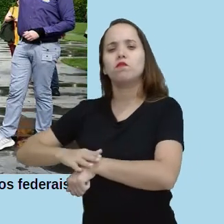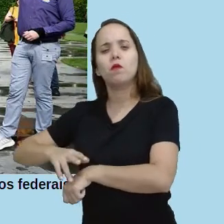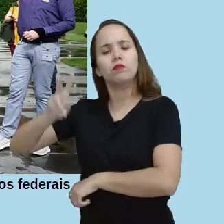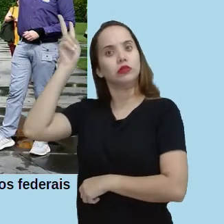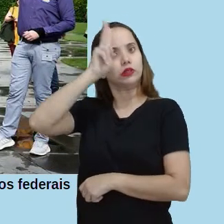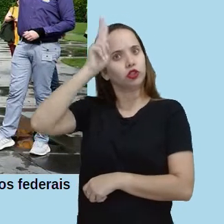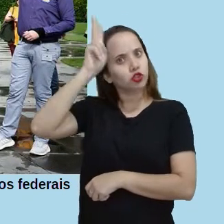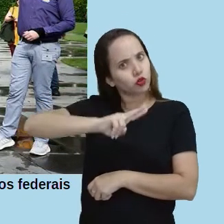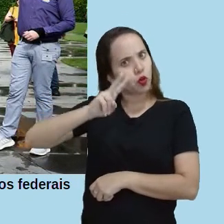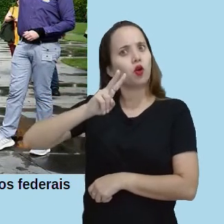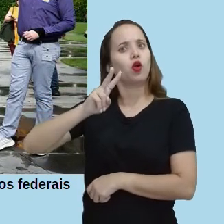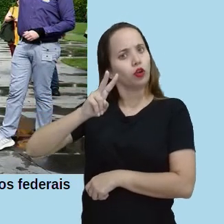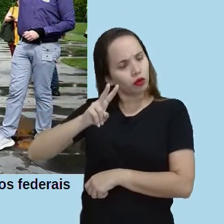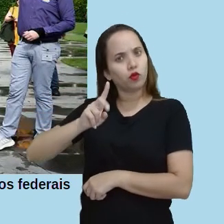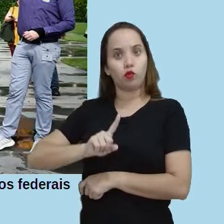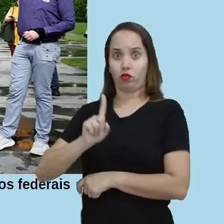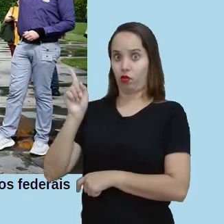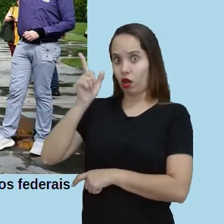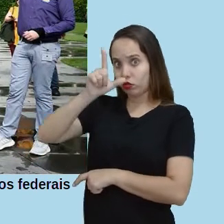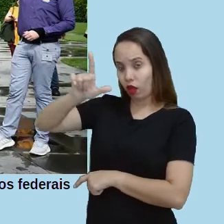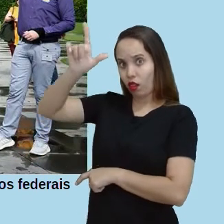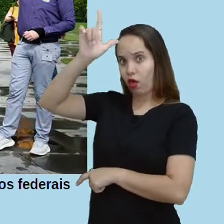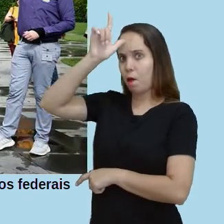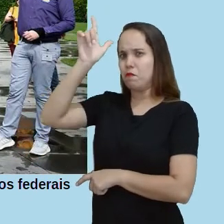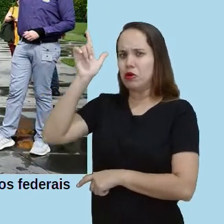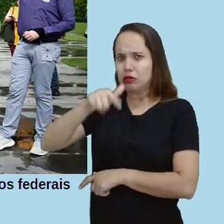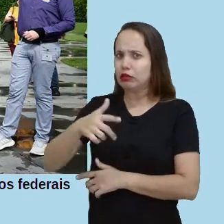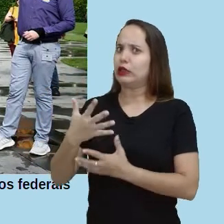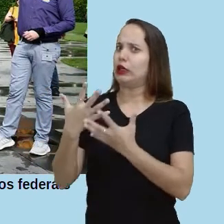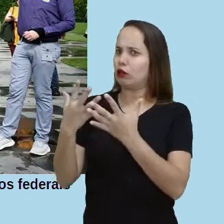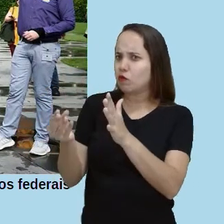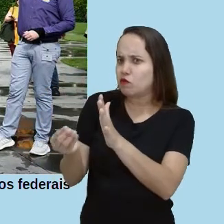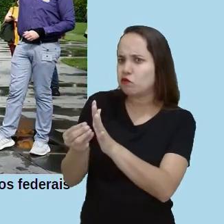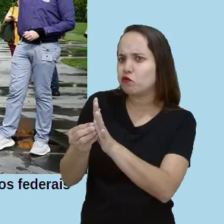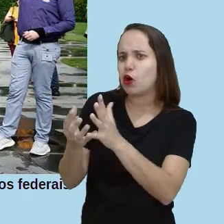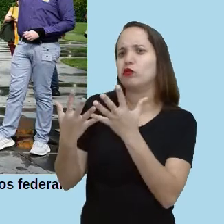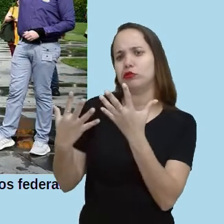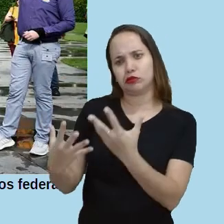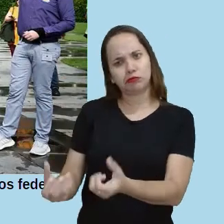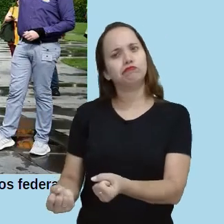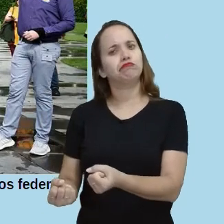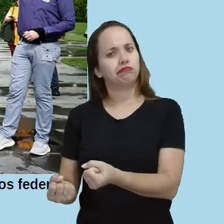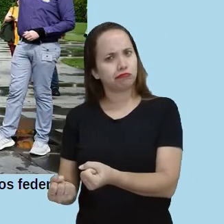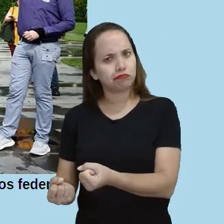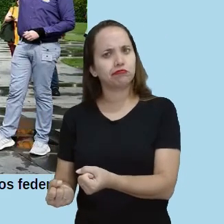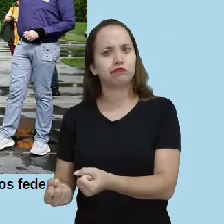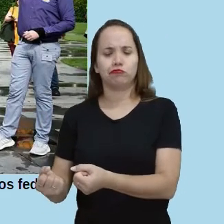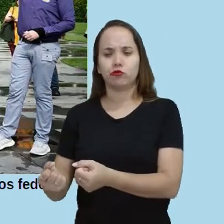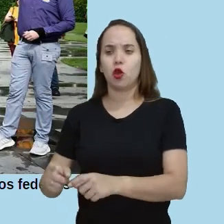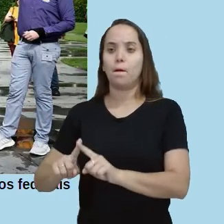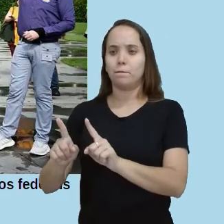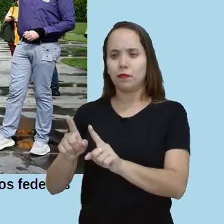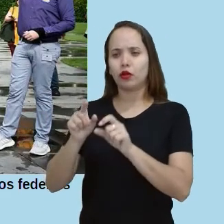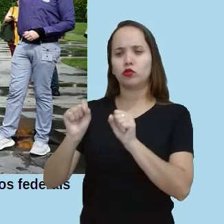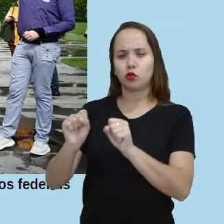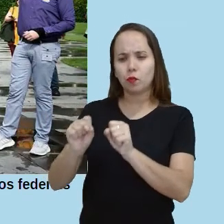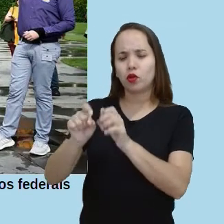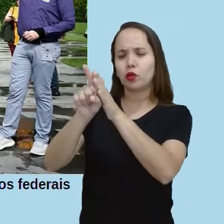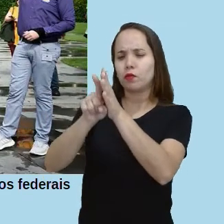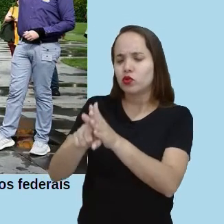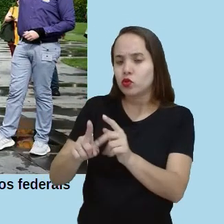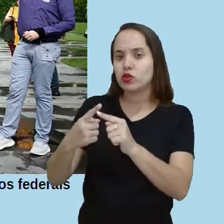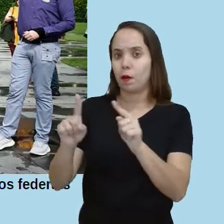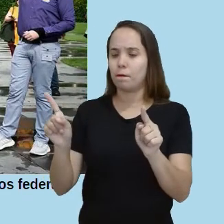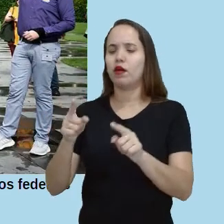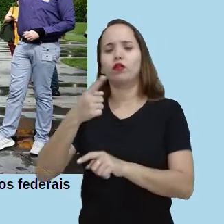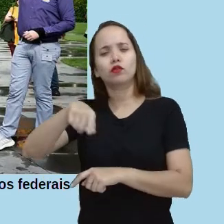bastante intolerantes, tá? Então vocês vão estudar isso com certeza em breve. Mas se quiser já podem ir pesquisar. Então essa imagem ela é